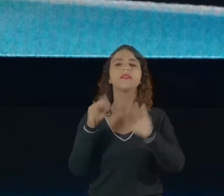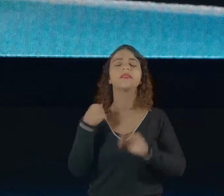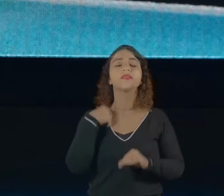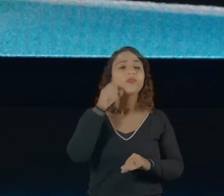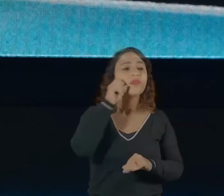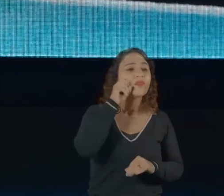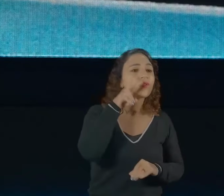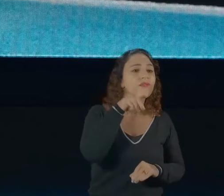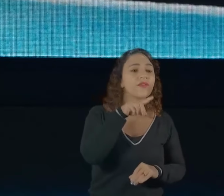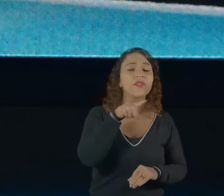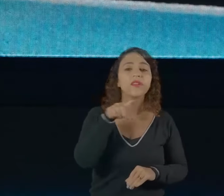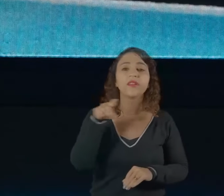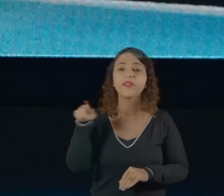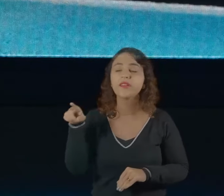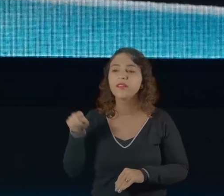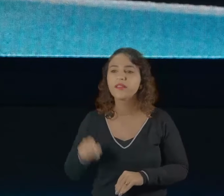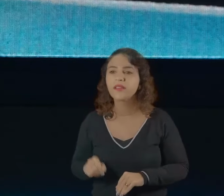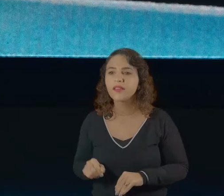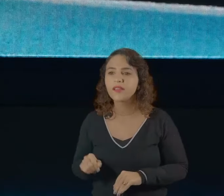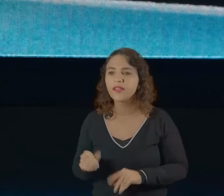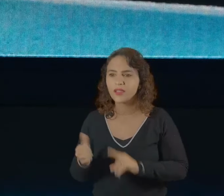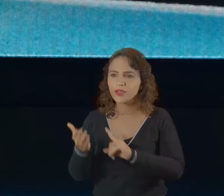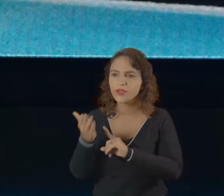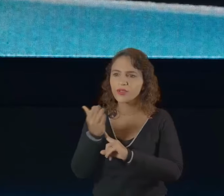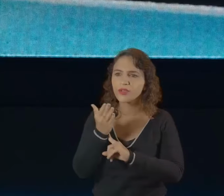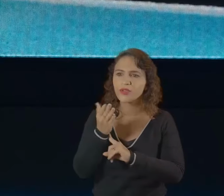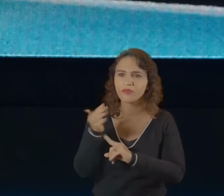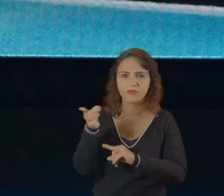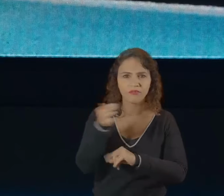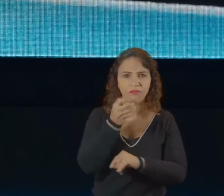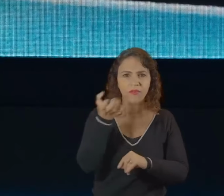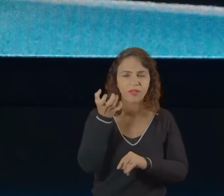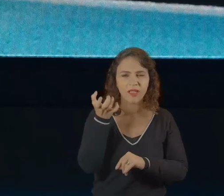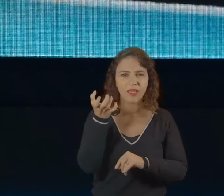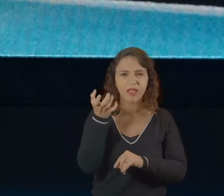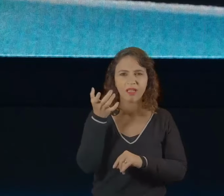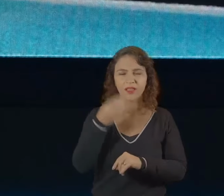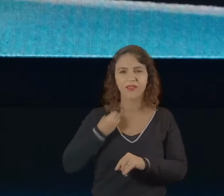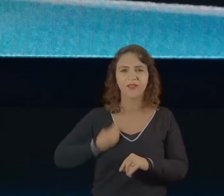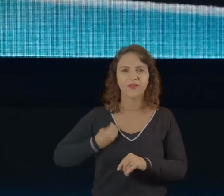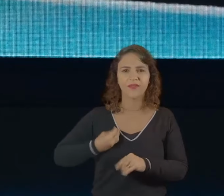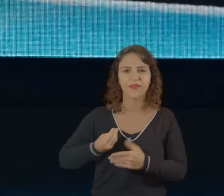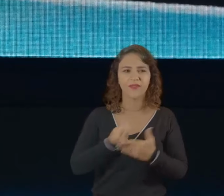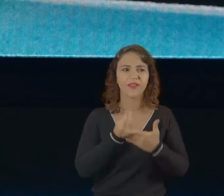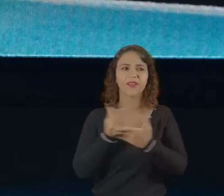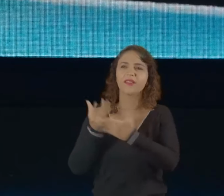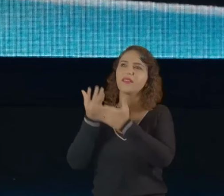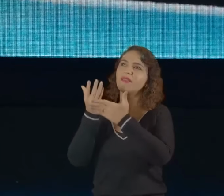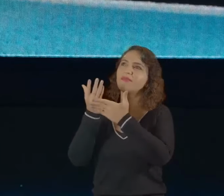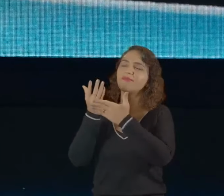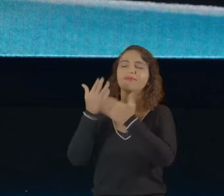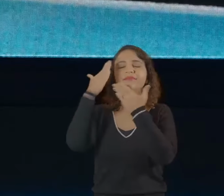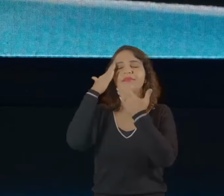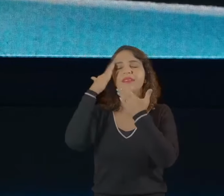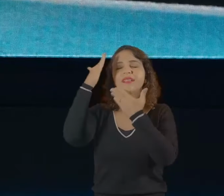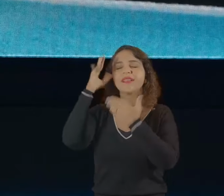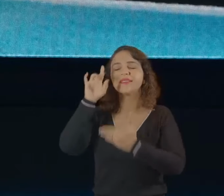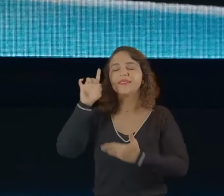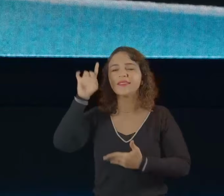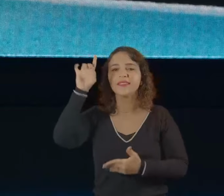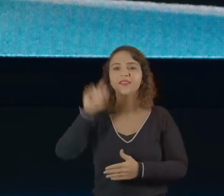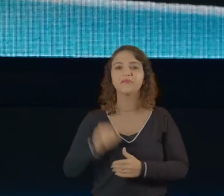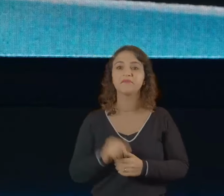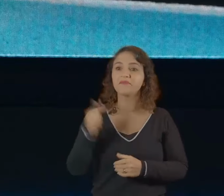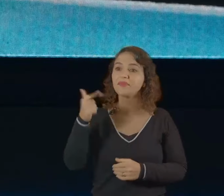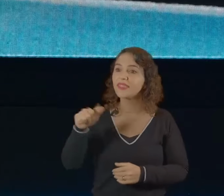possa enxergar aqui. Os diáconos, me ajudem. Há alguém que queira fazer essa oração hoje? Levanta. Graças a Deus aqui por essa vida. Há mais